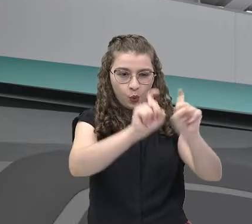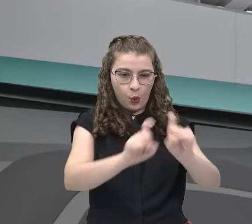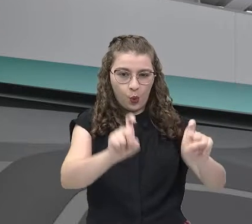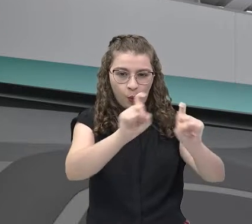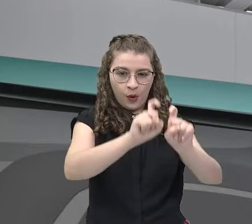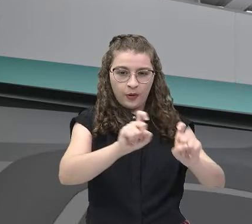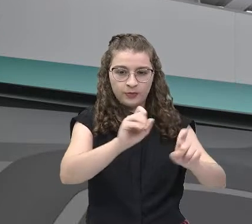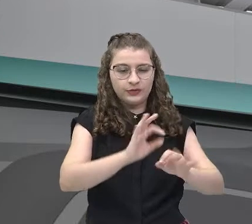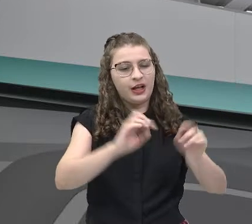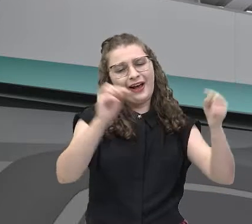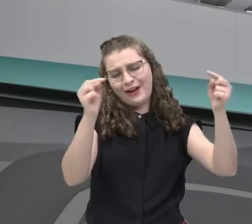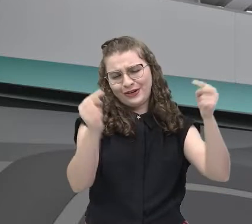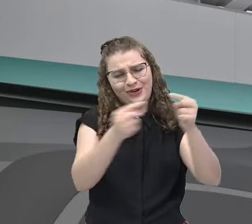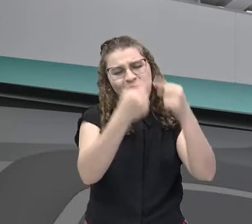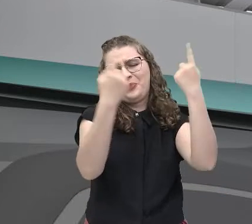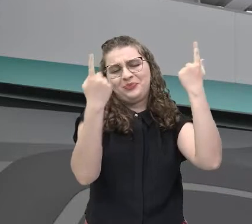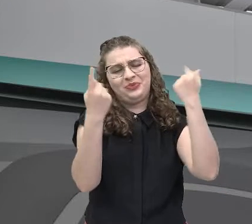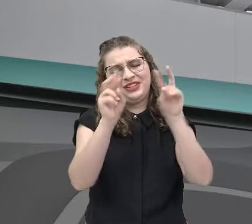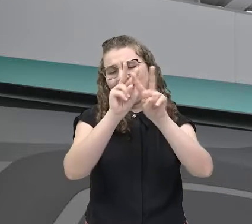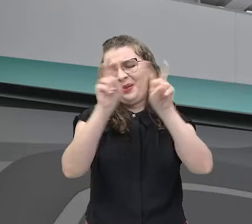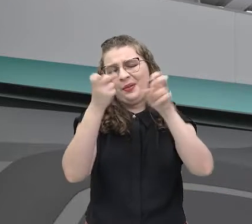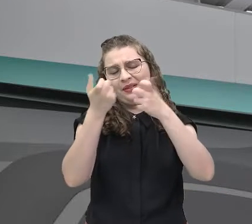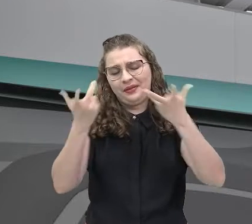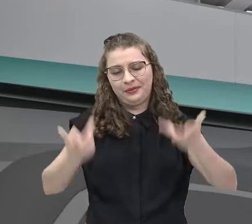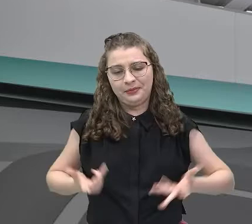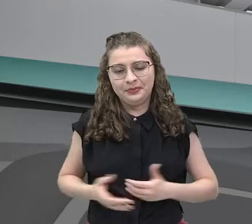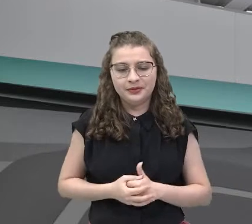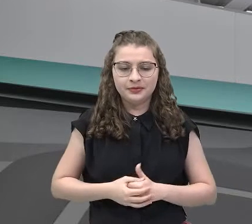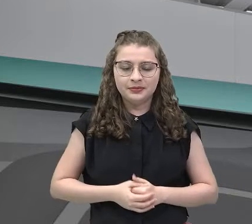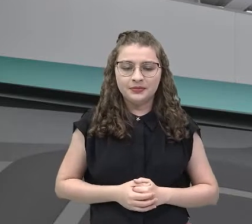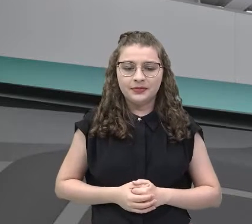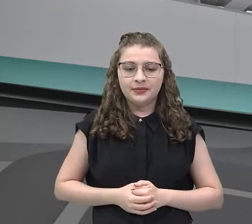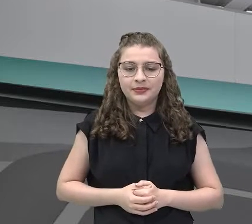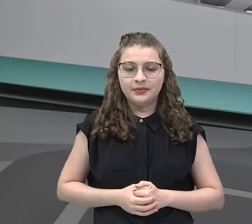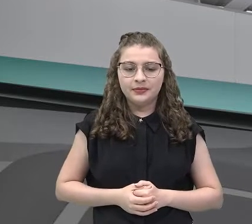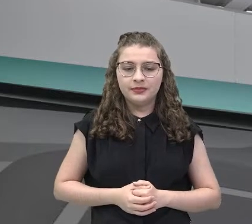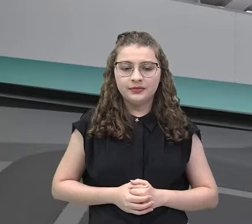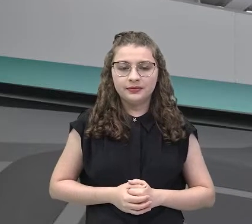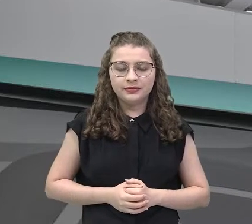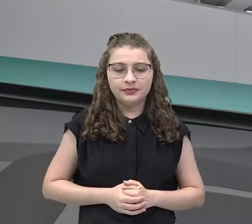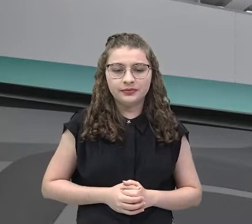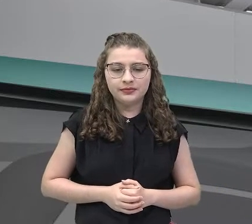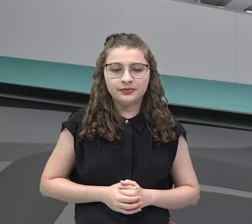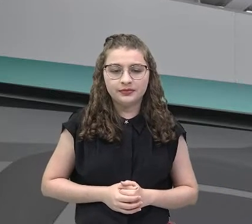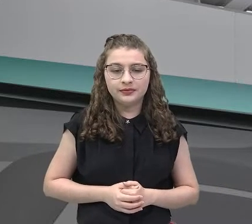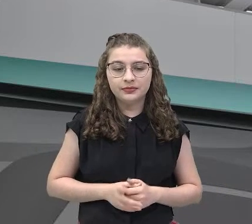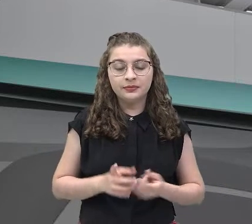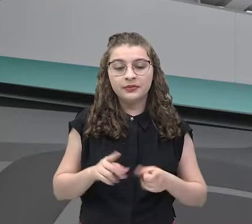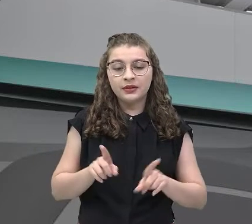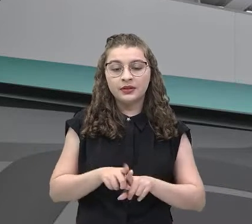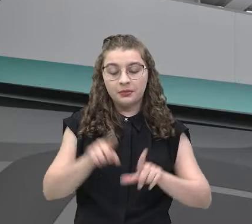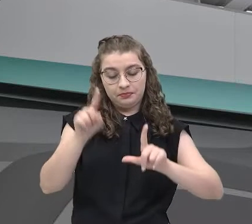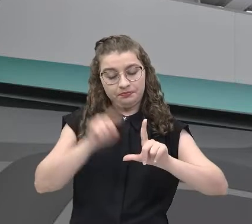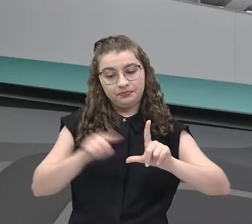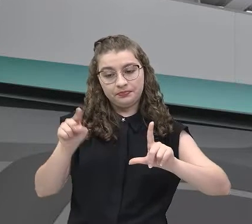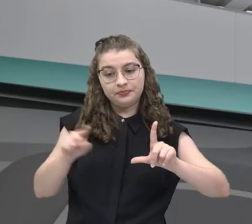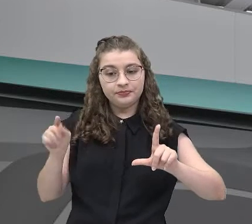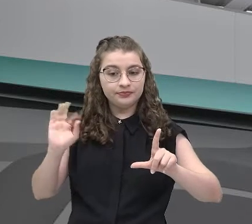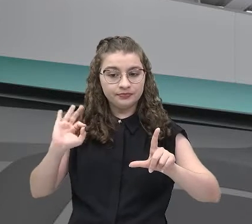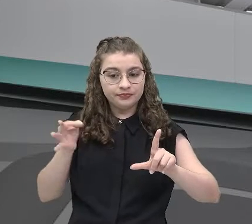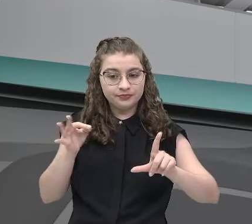computador, ok, já sei sobre o que está falando esse texto, tranquilo. O que mais? Assim também como os gráficos,